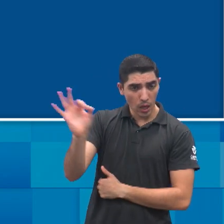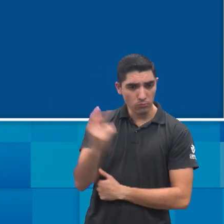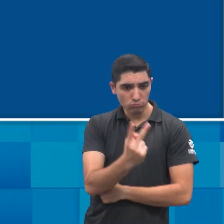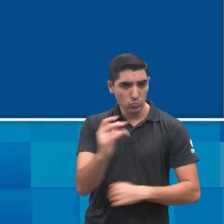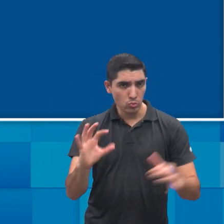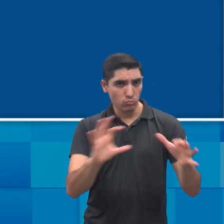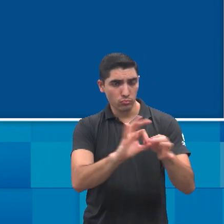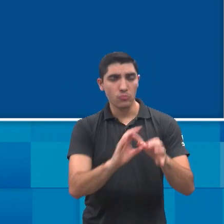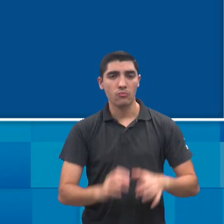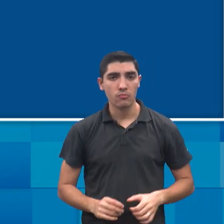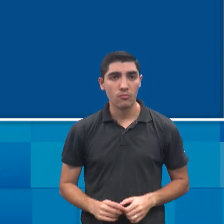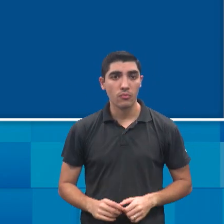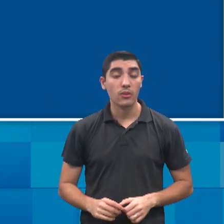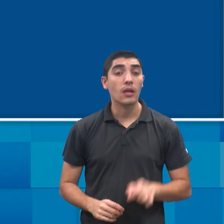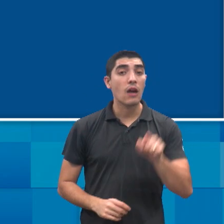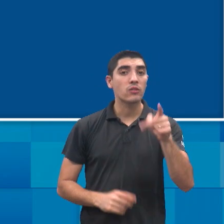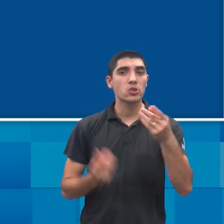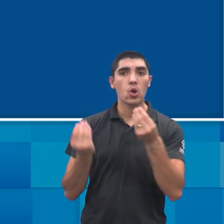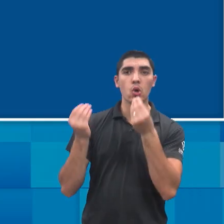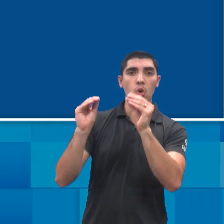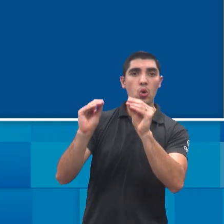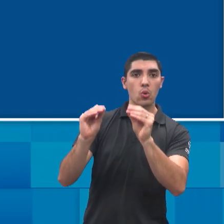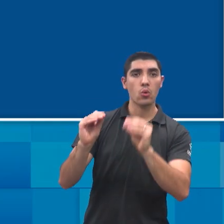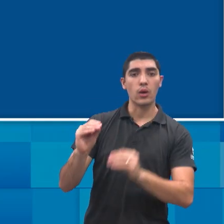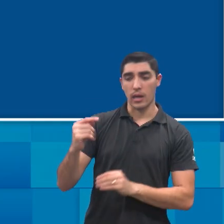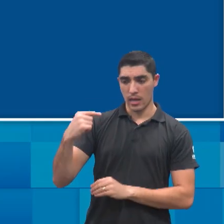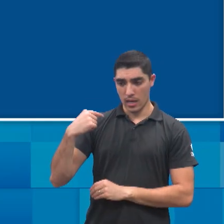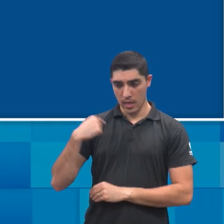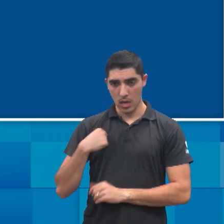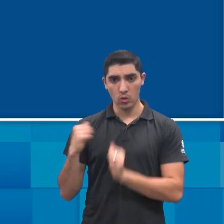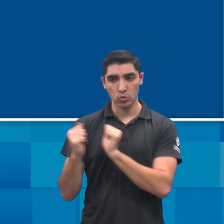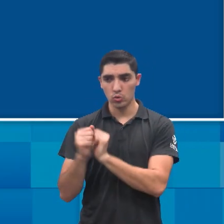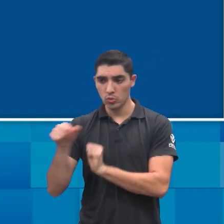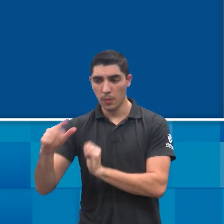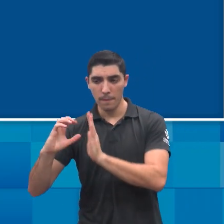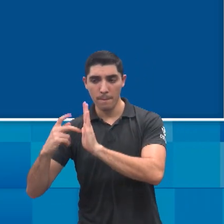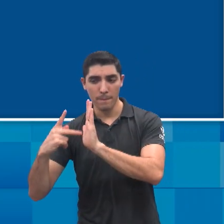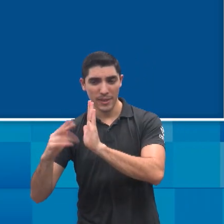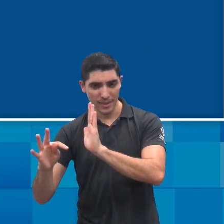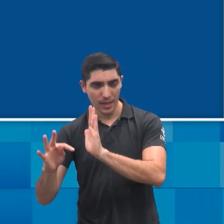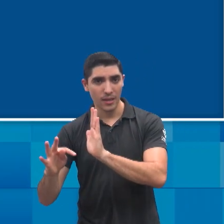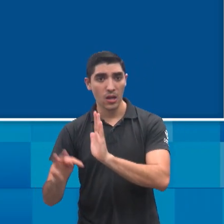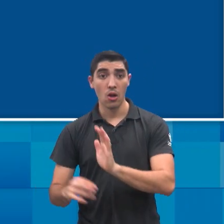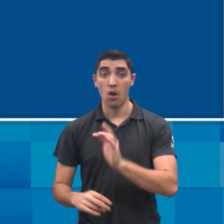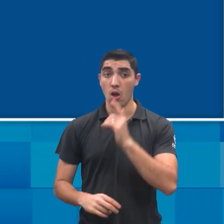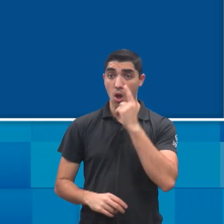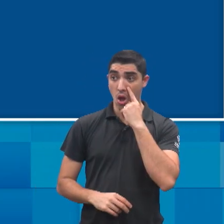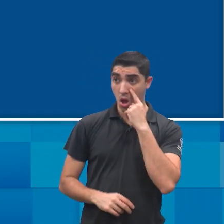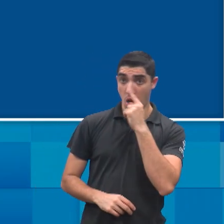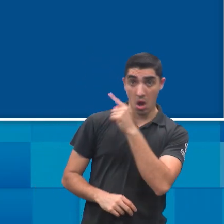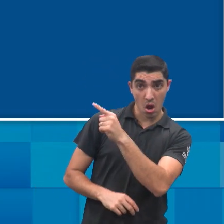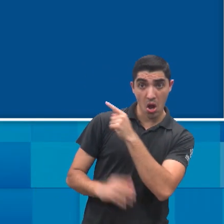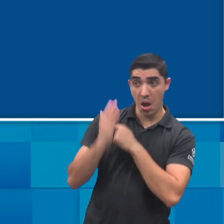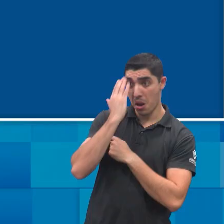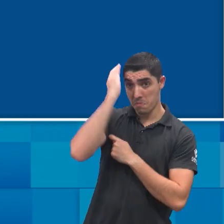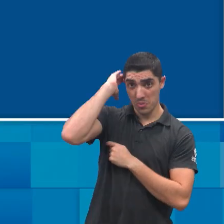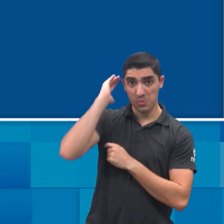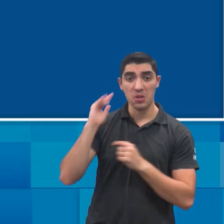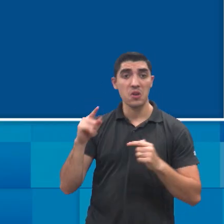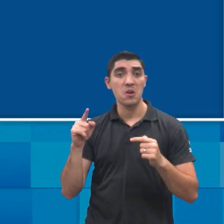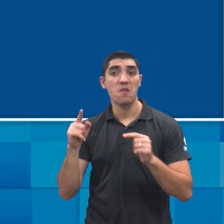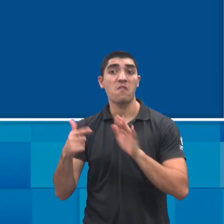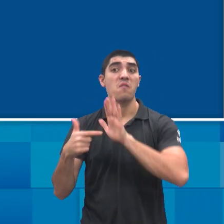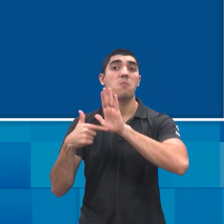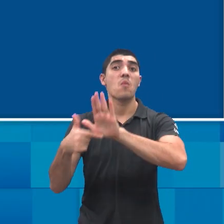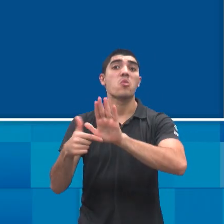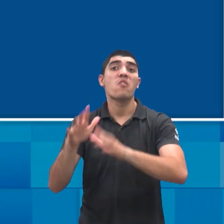lá o que eu votei junto com o PT, já colocando, como diz, olha, está vendo? Olha aí o que ele votou com o PT. Que eu